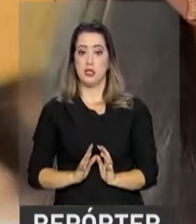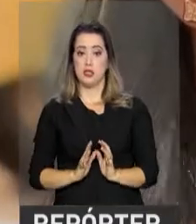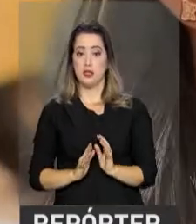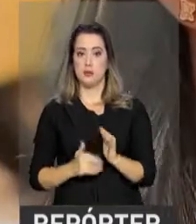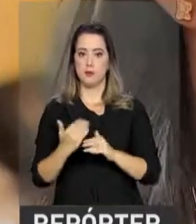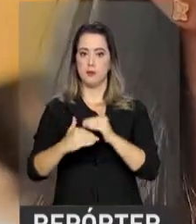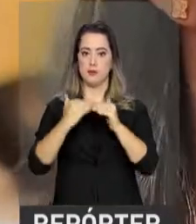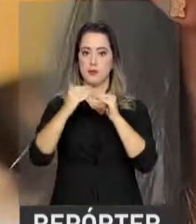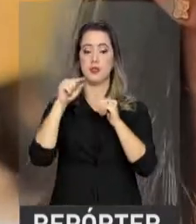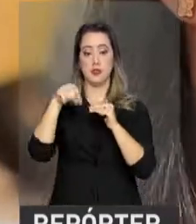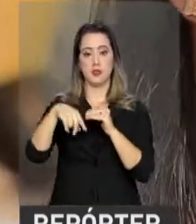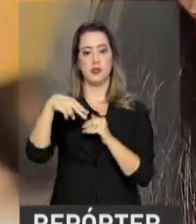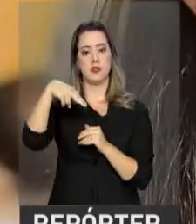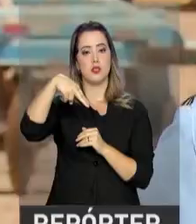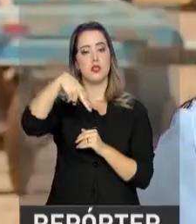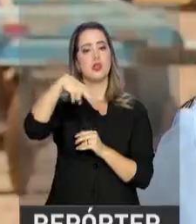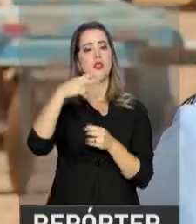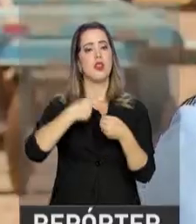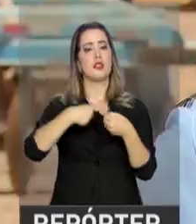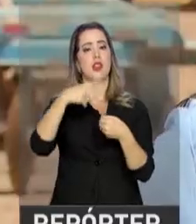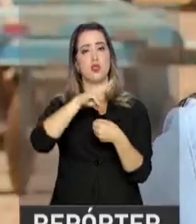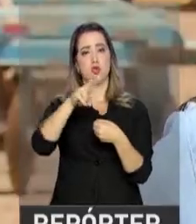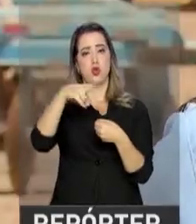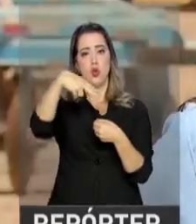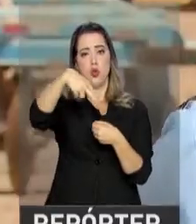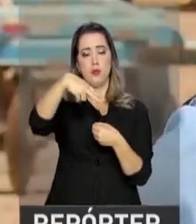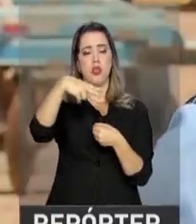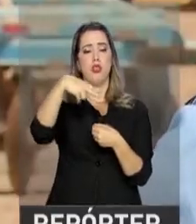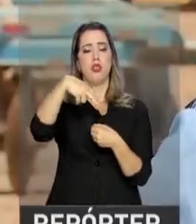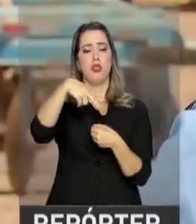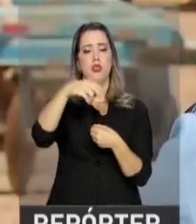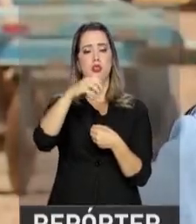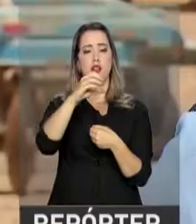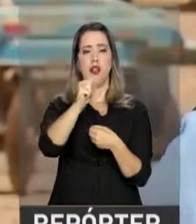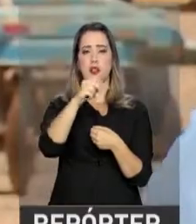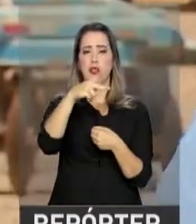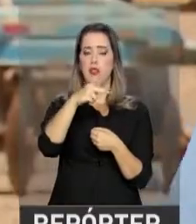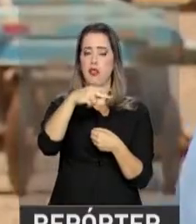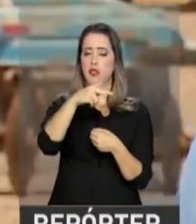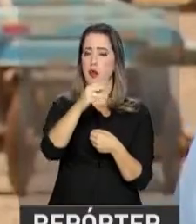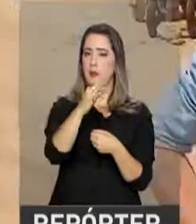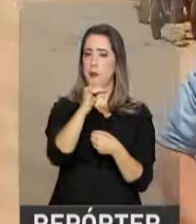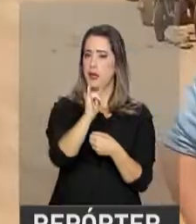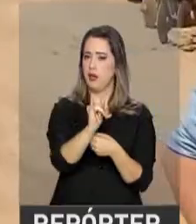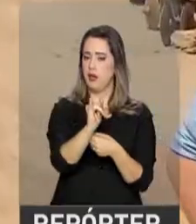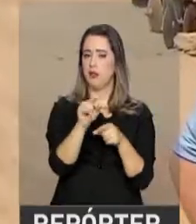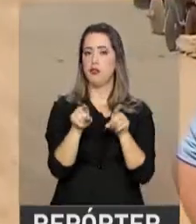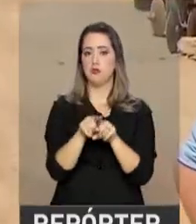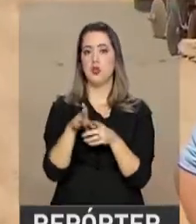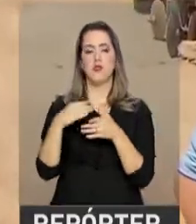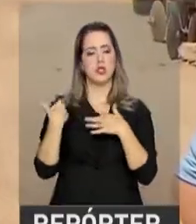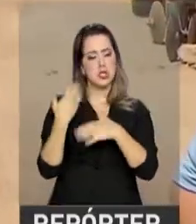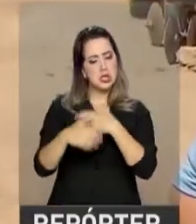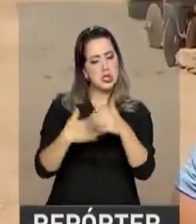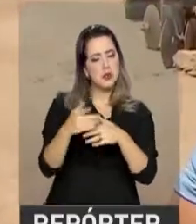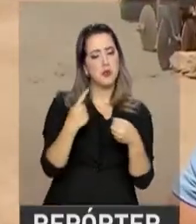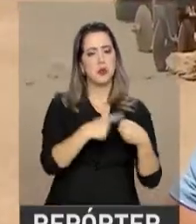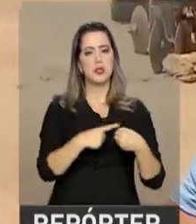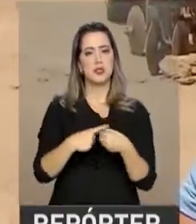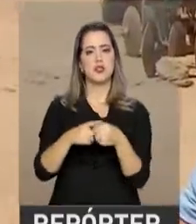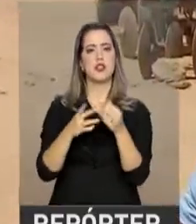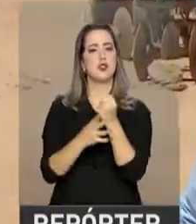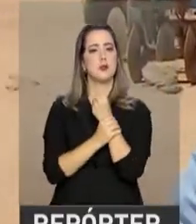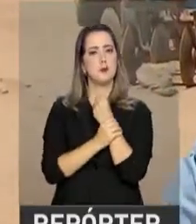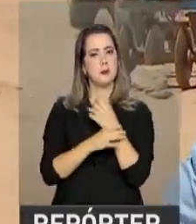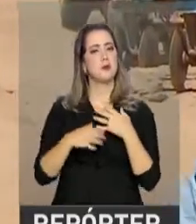canapí ela disse que a chegada da rodovia vai trazer desenvolvimento para a cidade e segurança e conforto para o povo